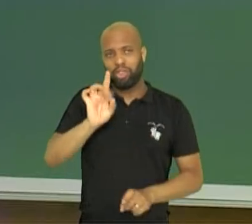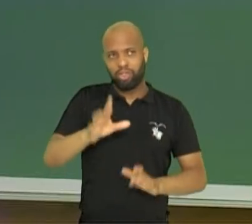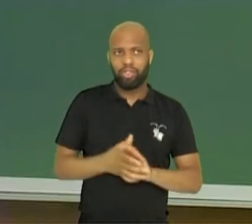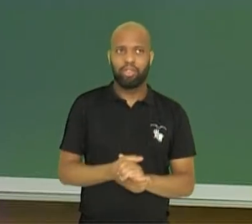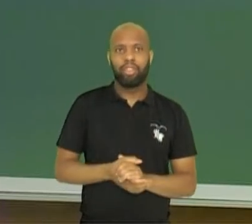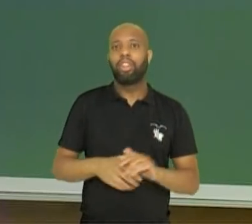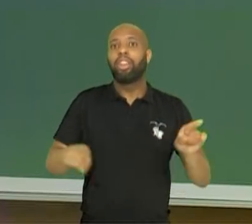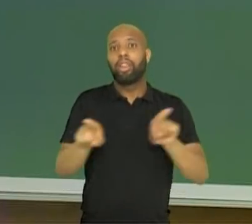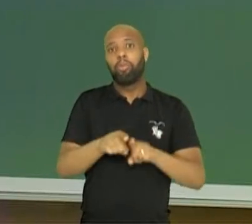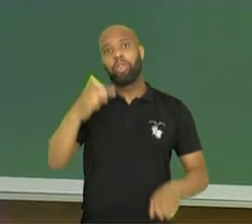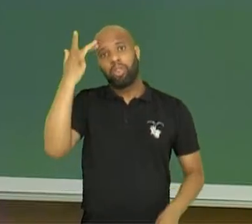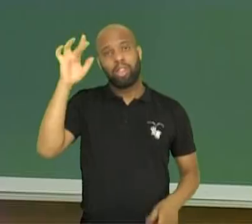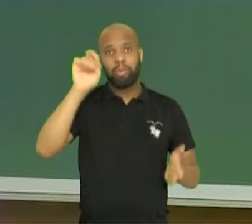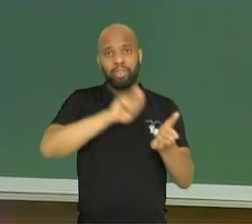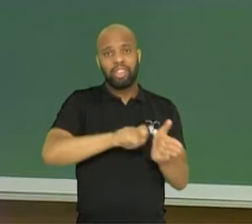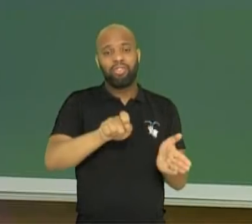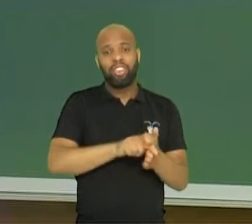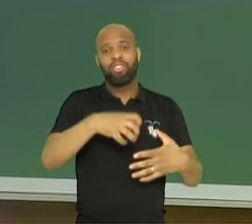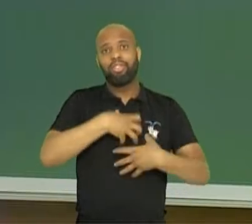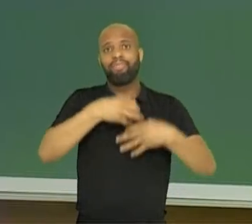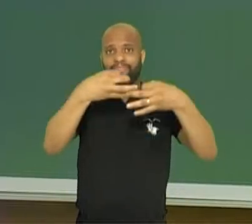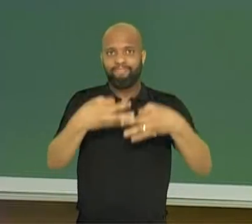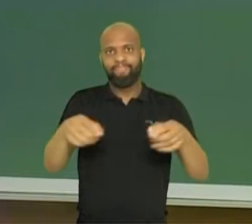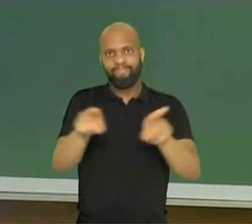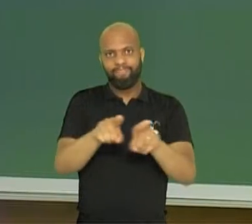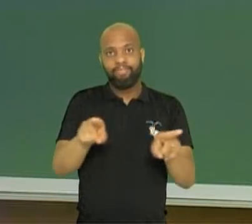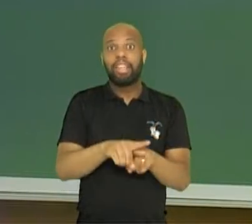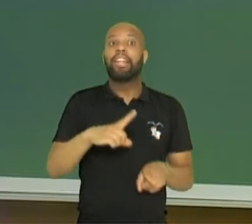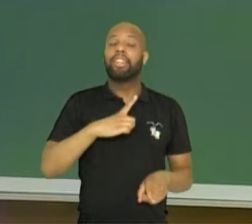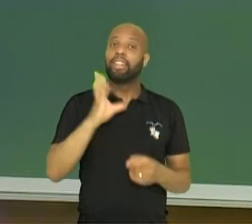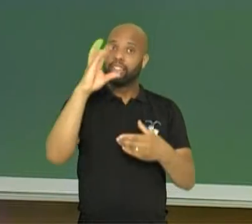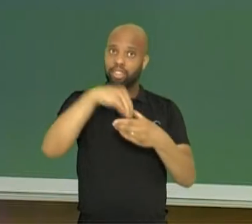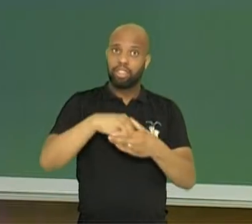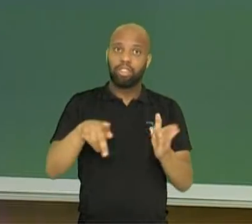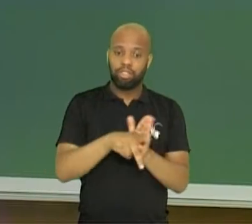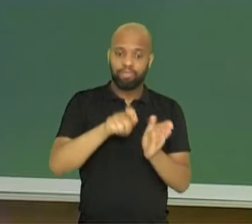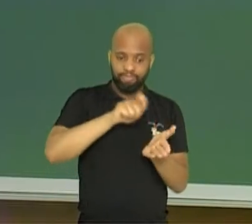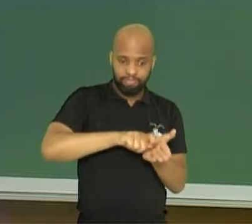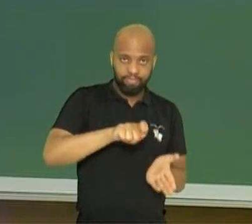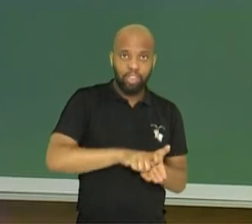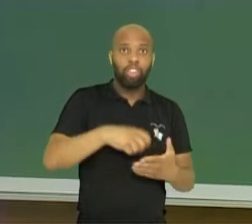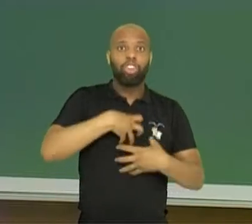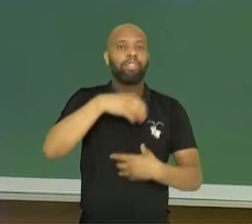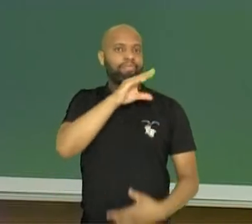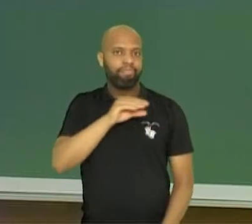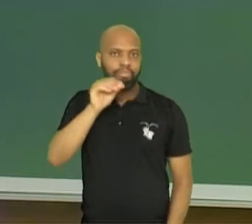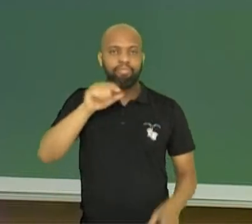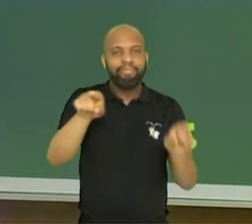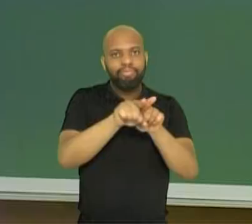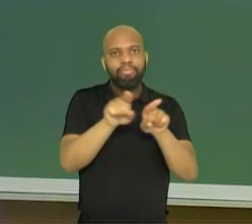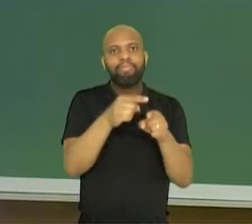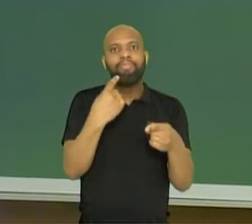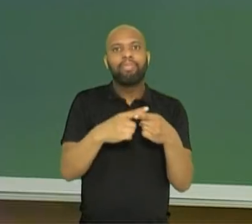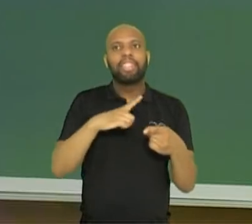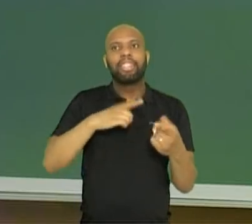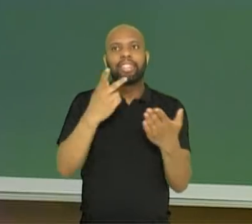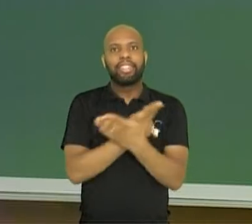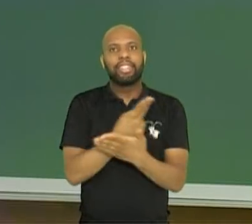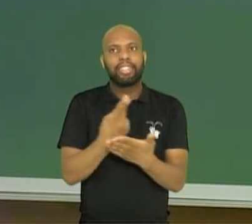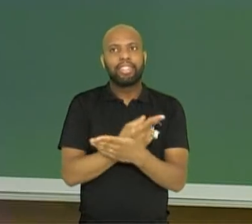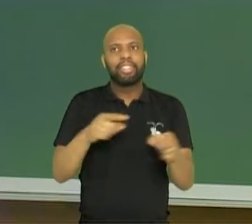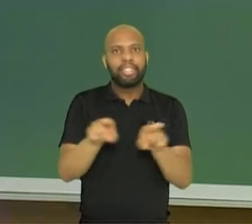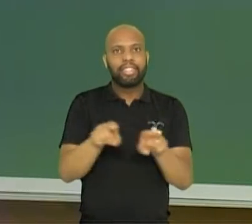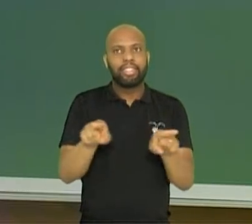E não saber escrever adequadamente também, né? Está presente ali na reprodução da sua fala, que ele comete erros,